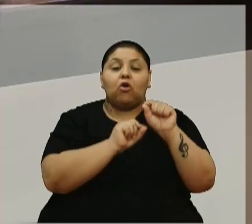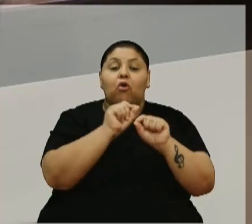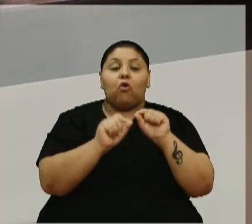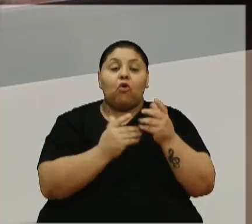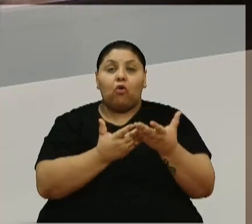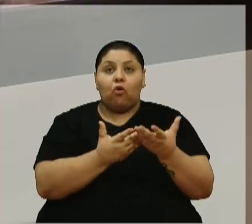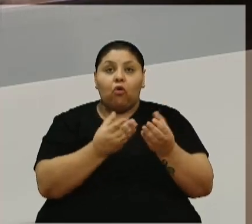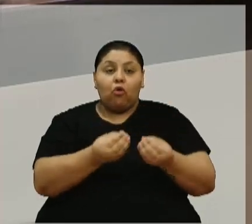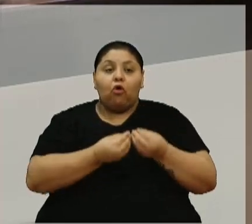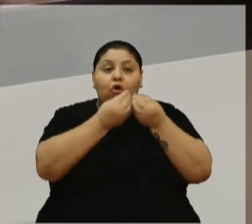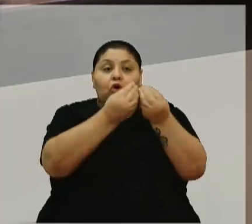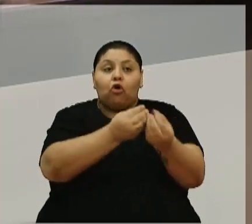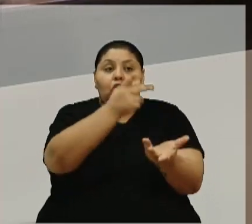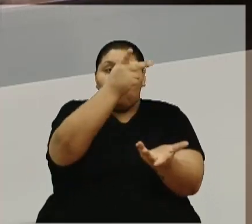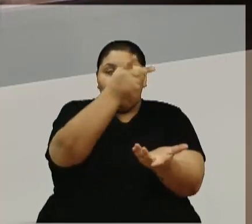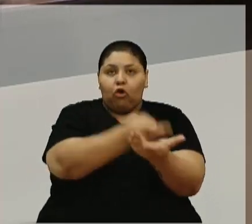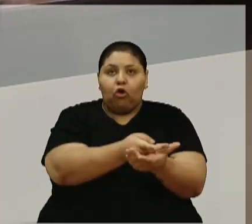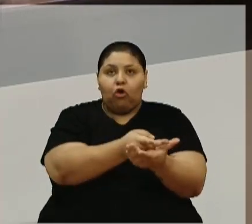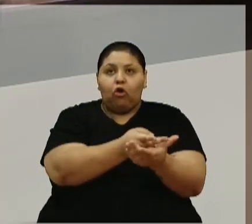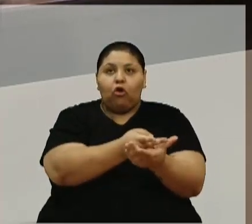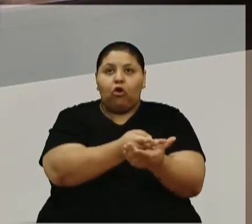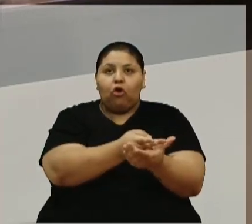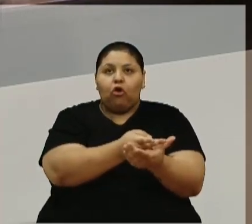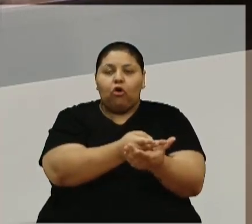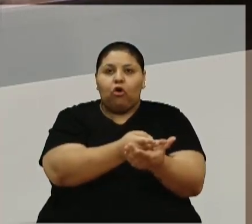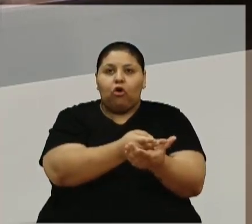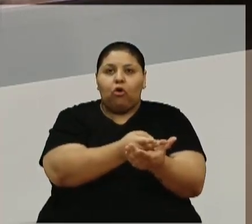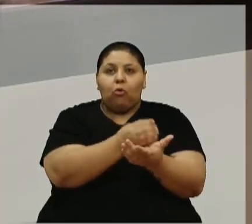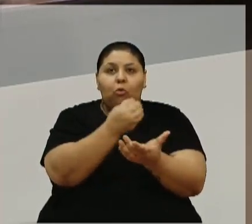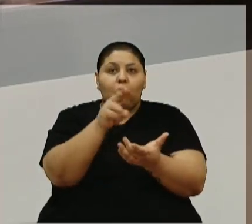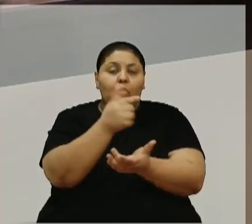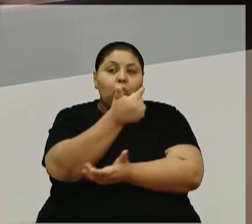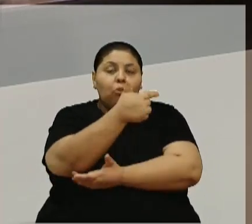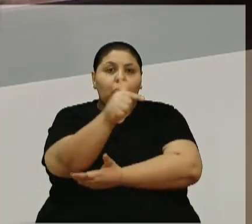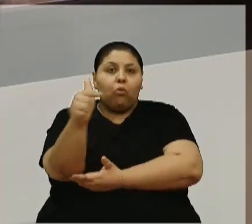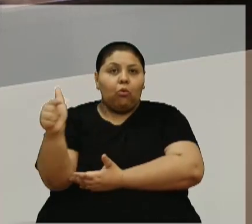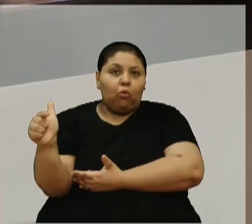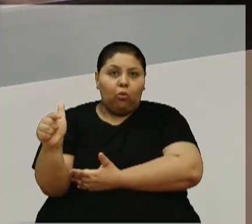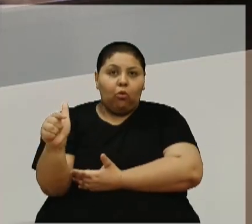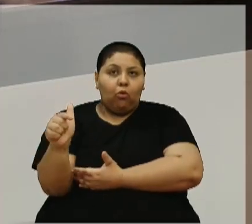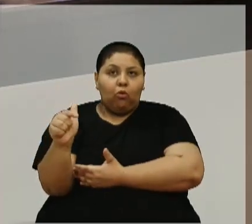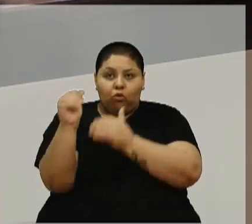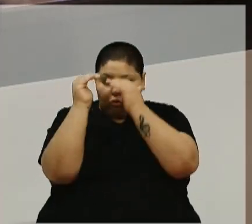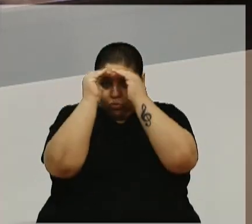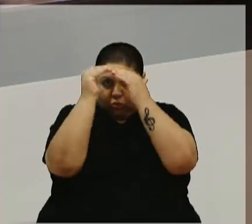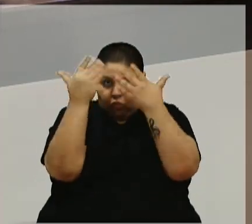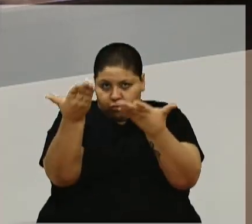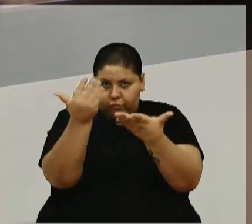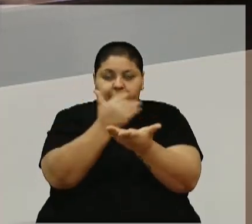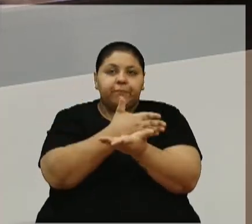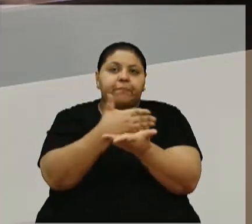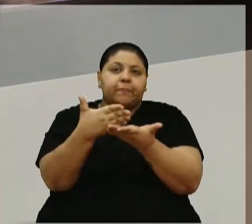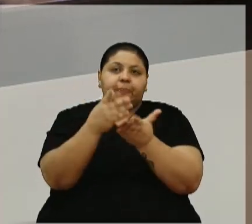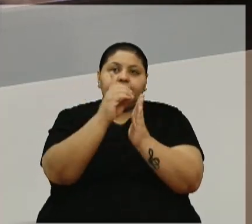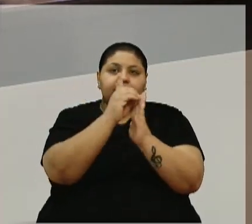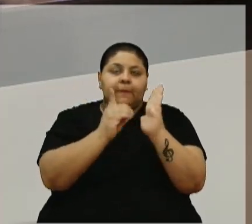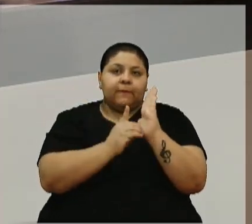a concessão de títulos honoríficos ou outras honrarias. A iniciativa de